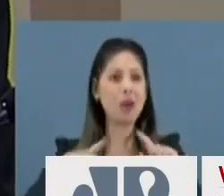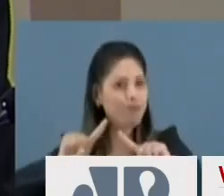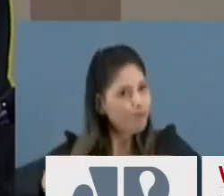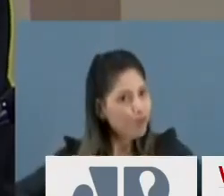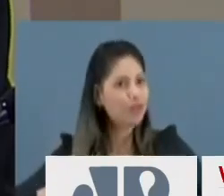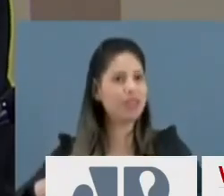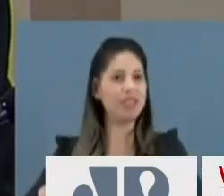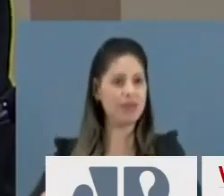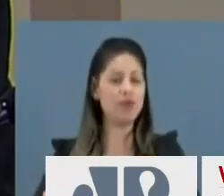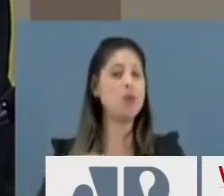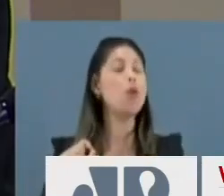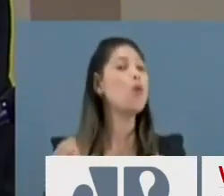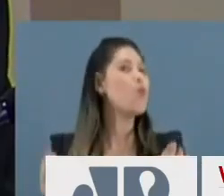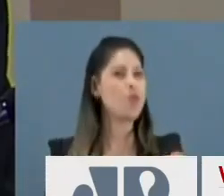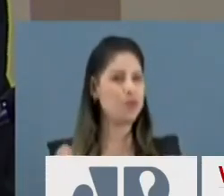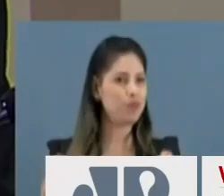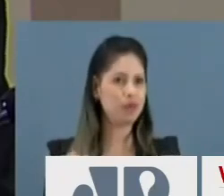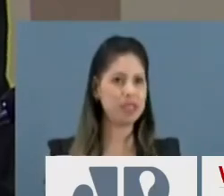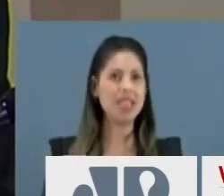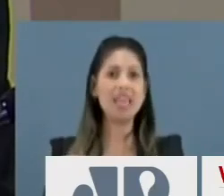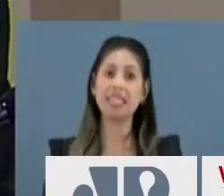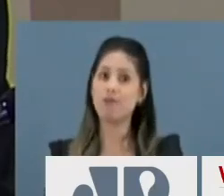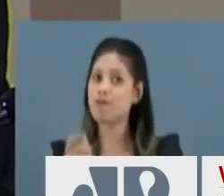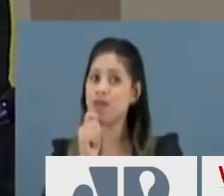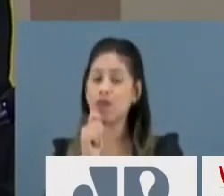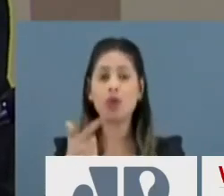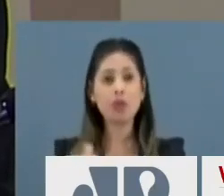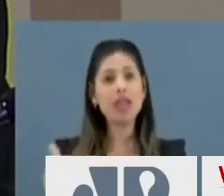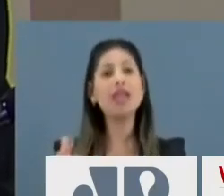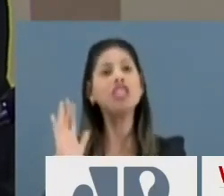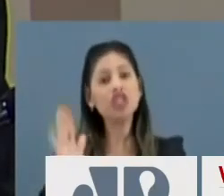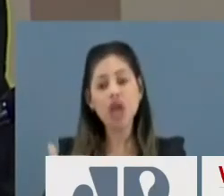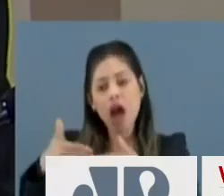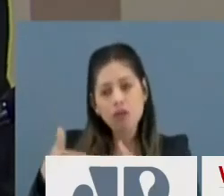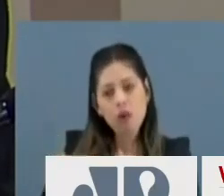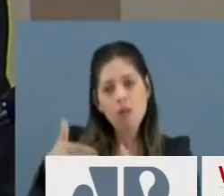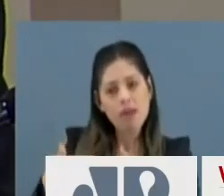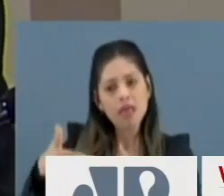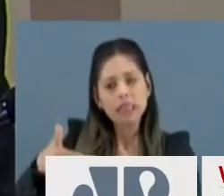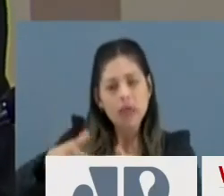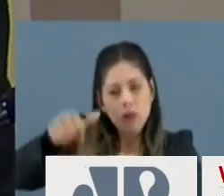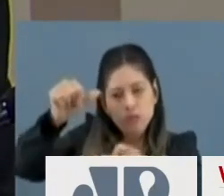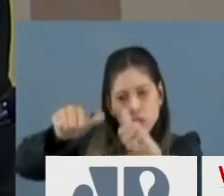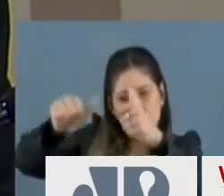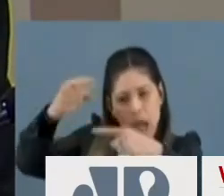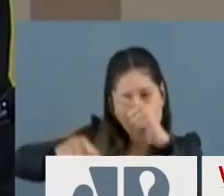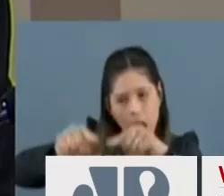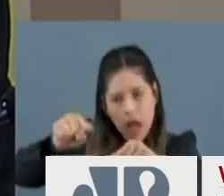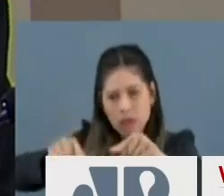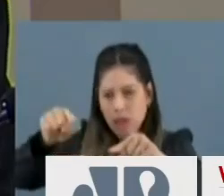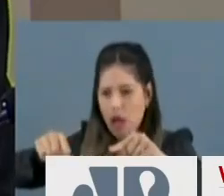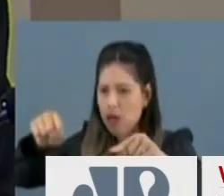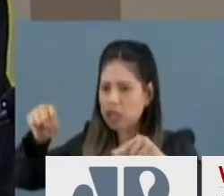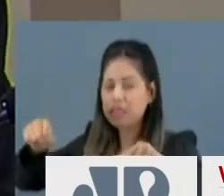desafio, é claro. Se não criarmos uma inflexão nessa curva que nós já começamos a observar, a universalização do esgoto só ocorre